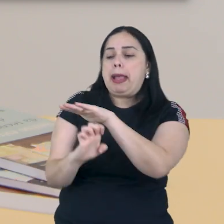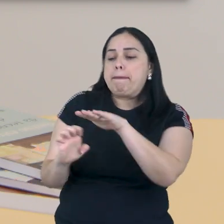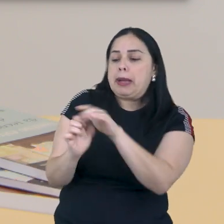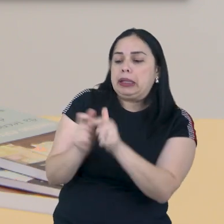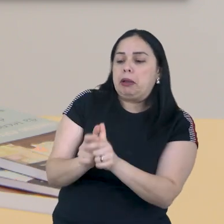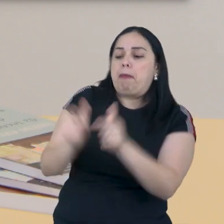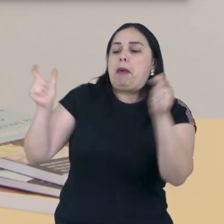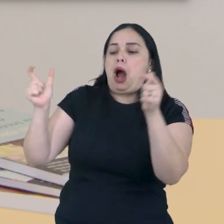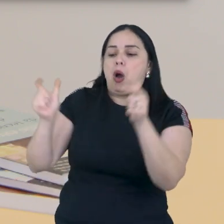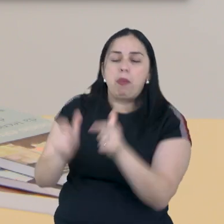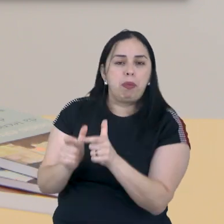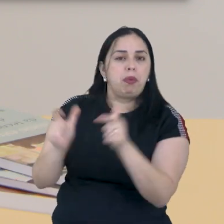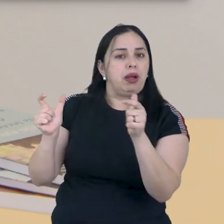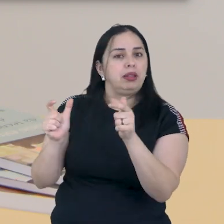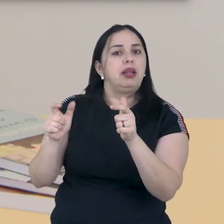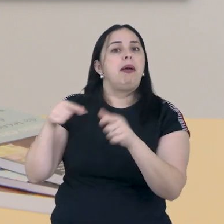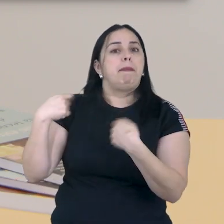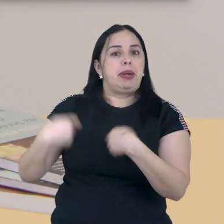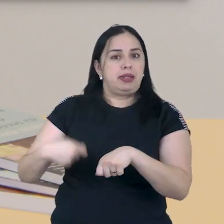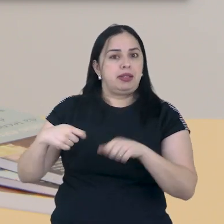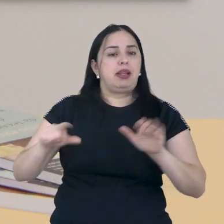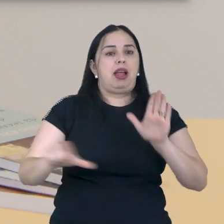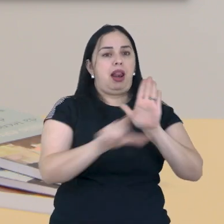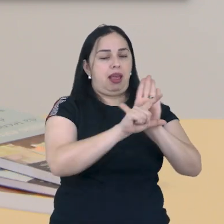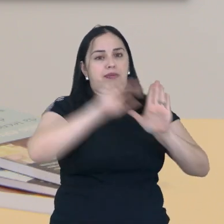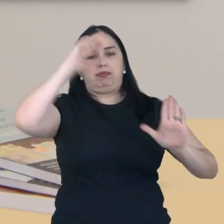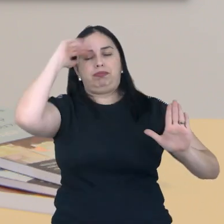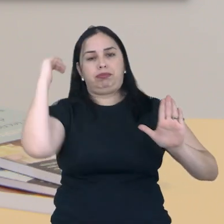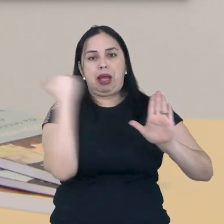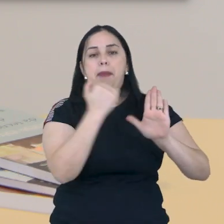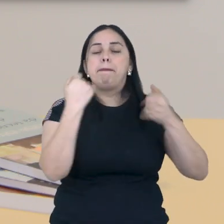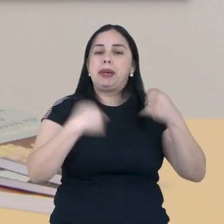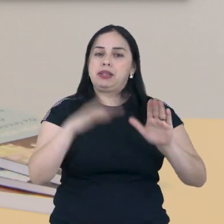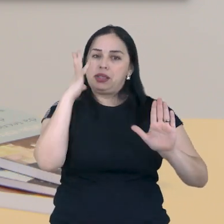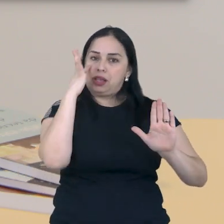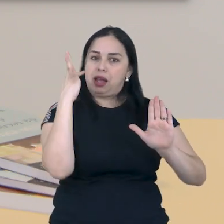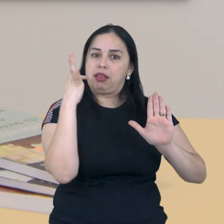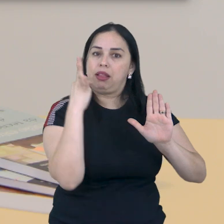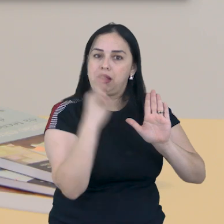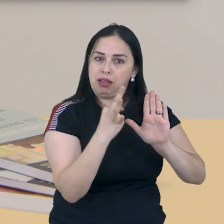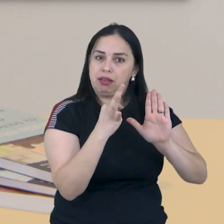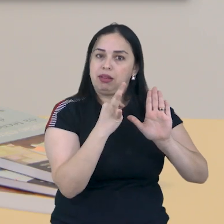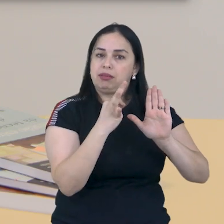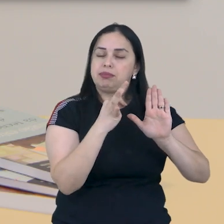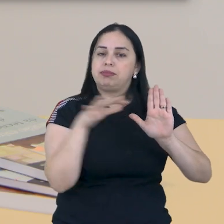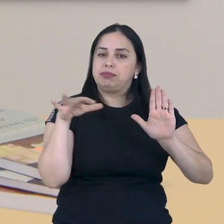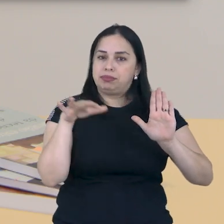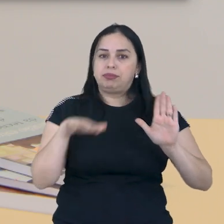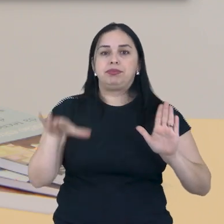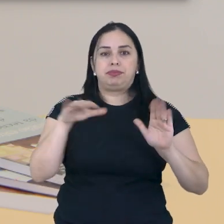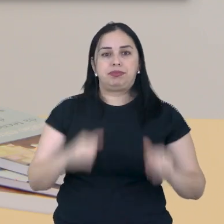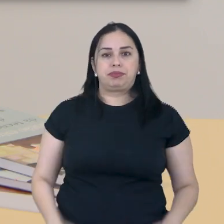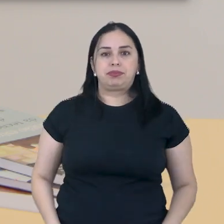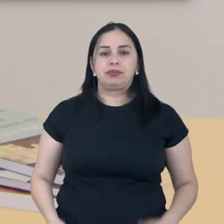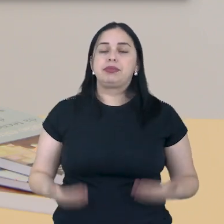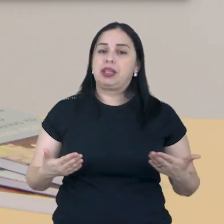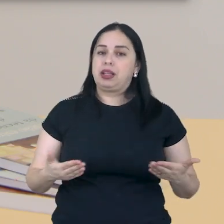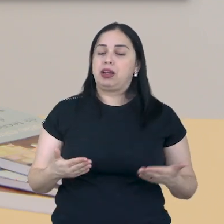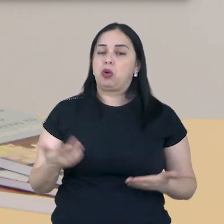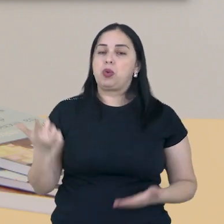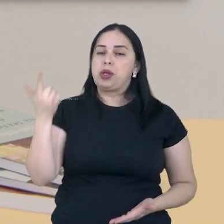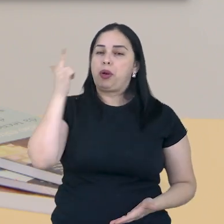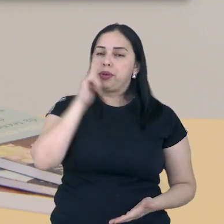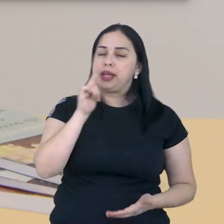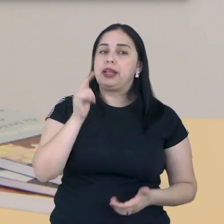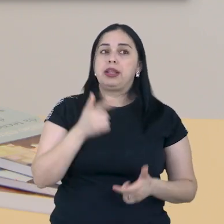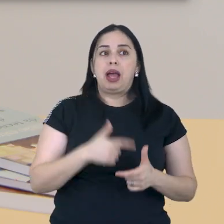empresa a tua empresa tem obrigações legais que você precisa est atento para cumprir dentro do ambiente Empresarial brasileiro